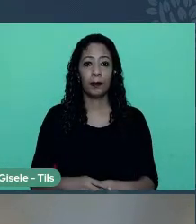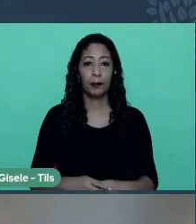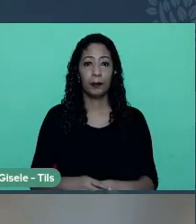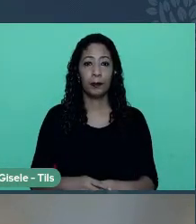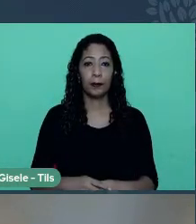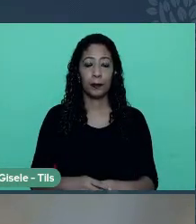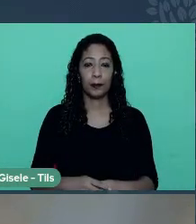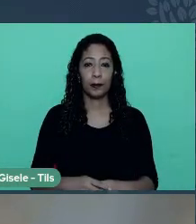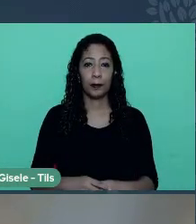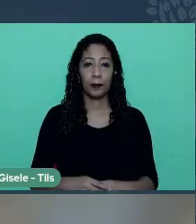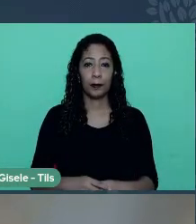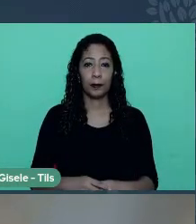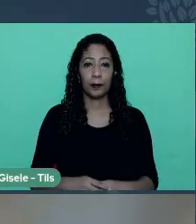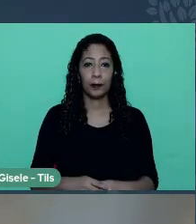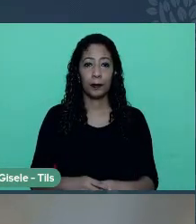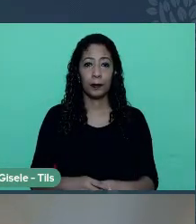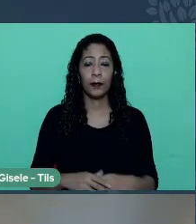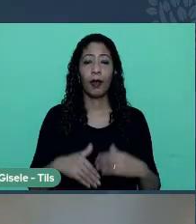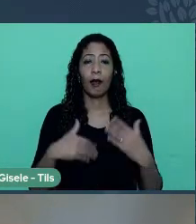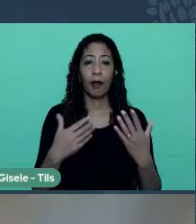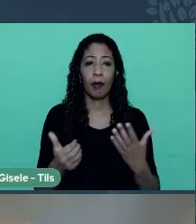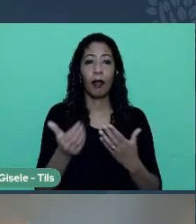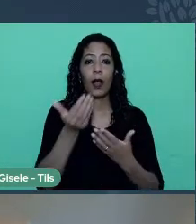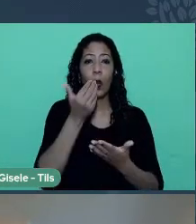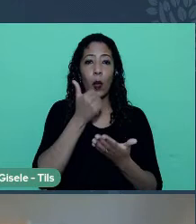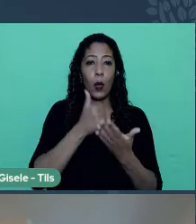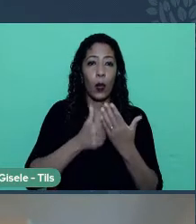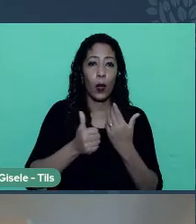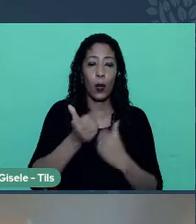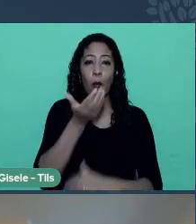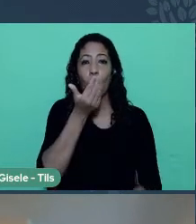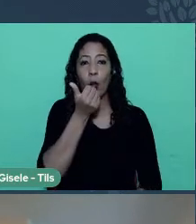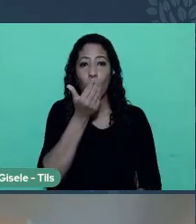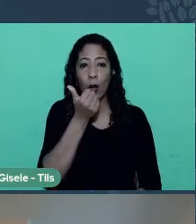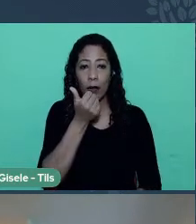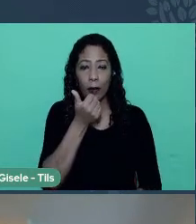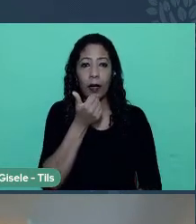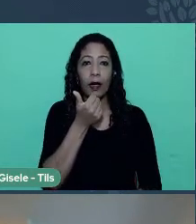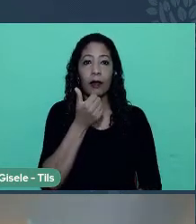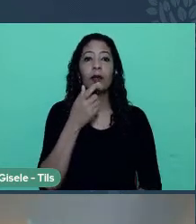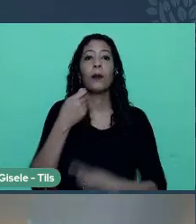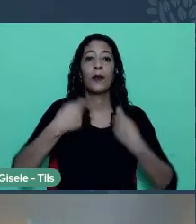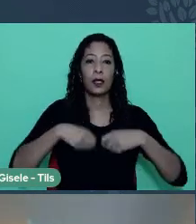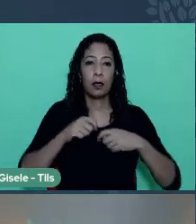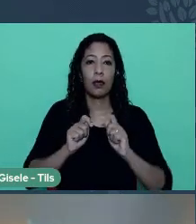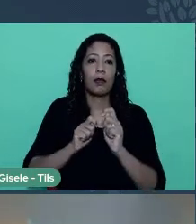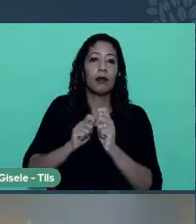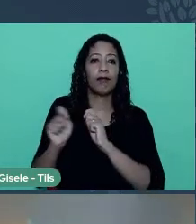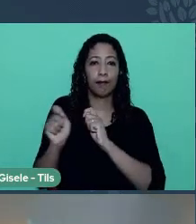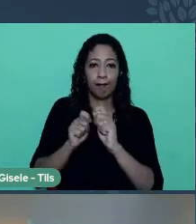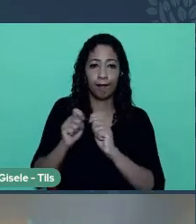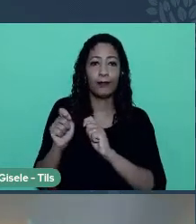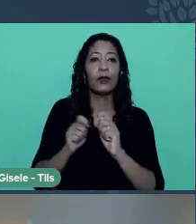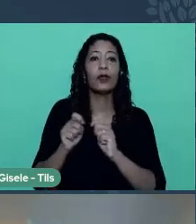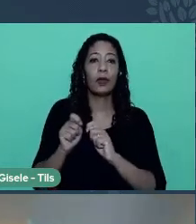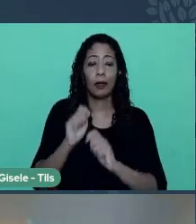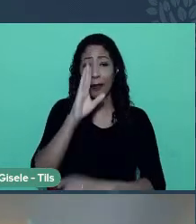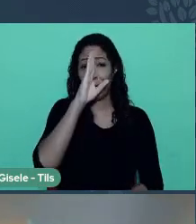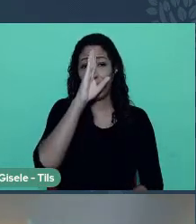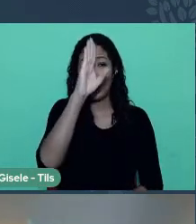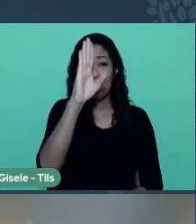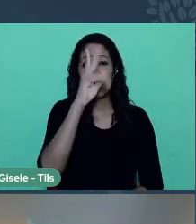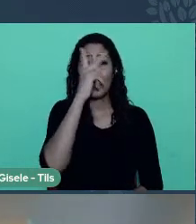consumo a ingesta alimentar é uma coisa que tem que ser controlada mesmo, ainda mais para quem tem asma na família,